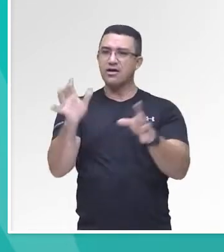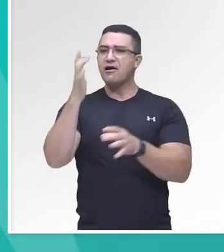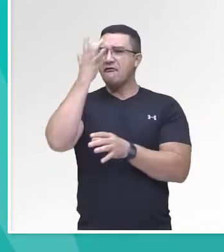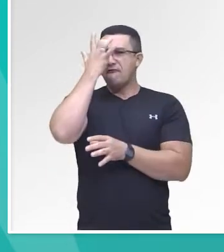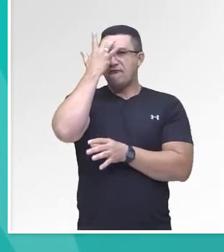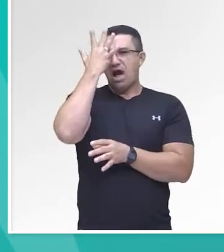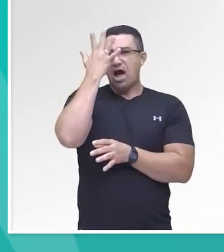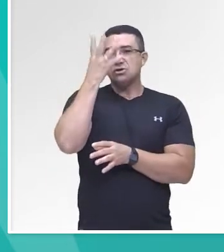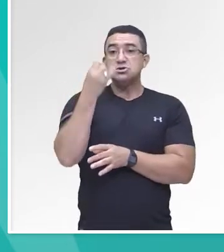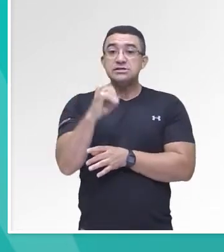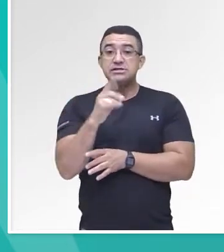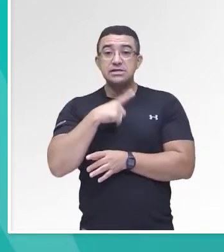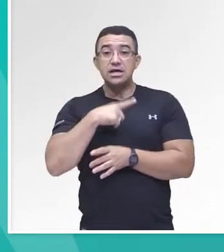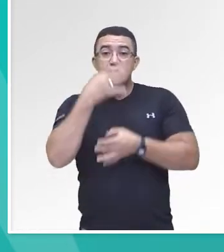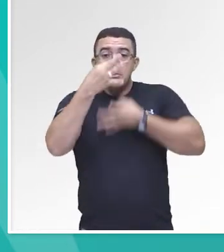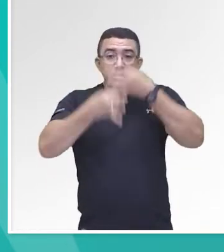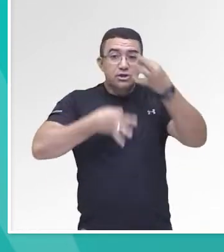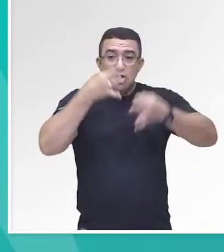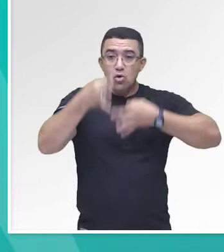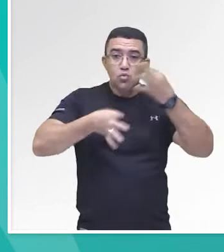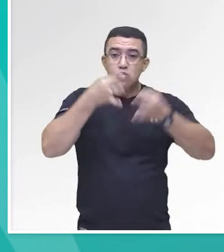argumento que chame a atenção do consumidor.